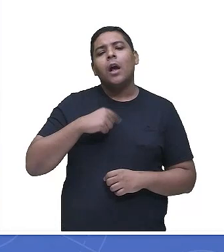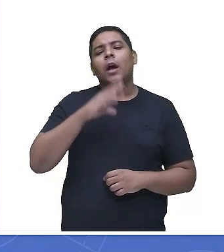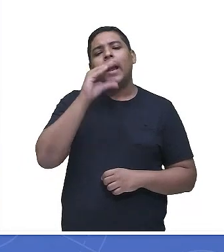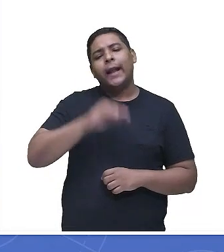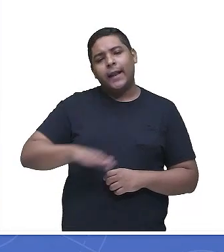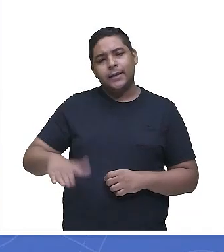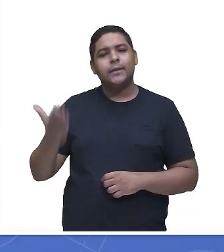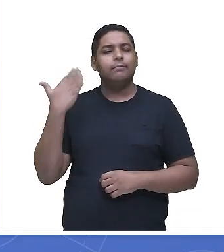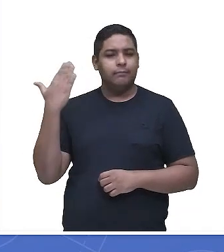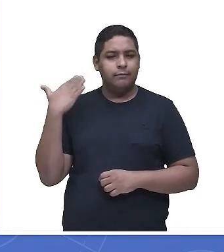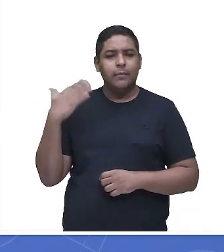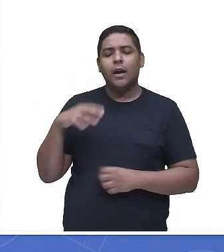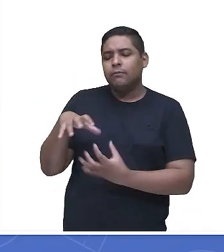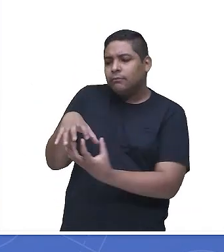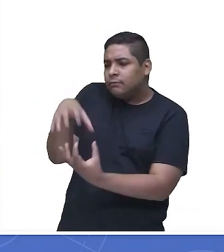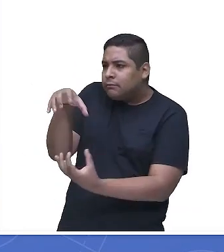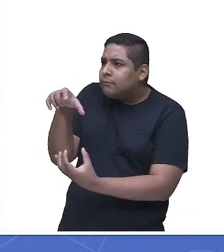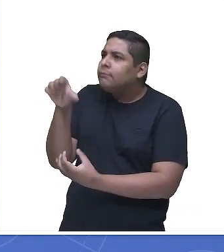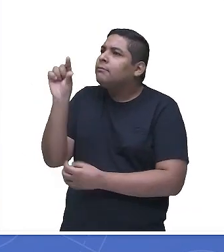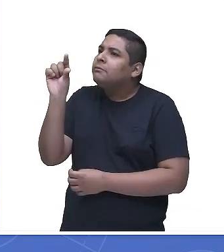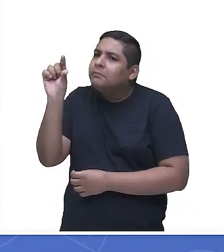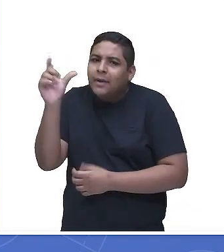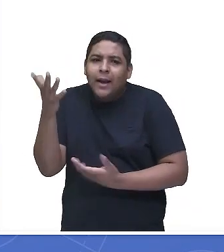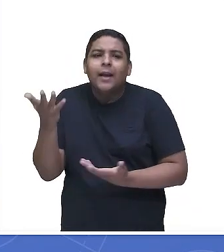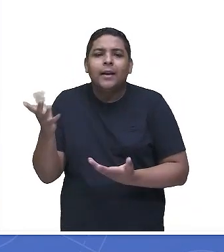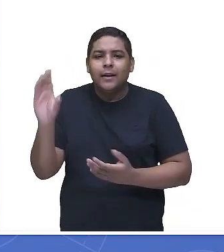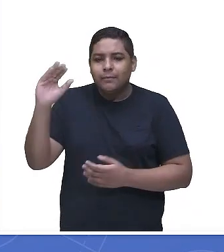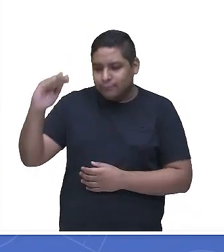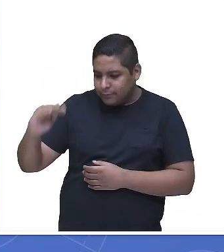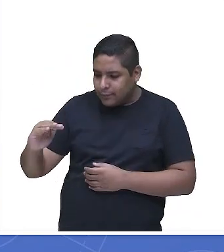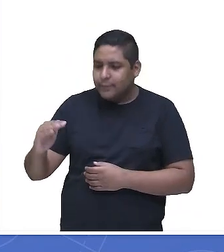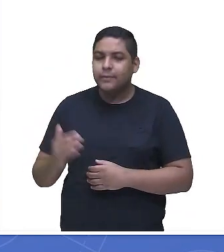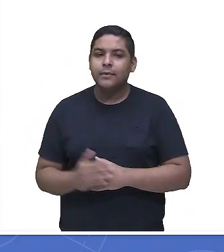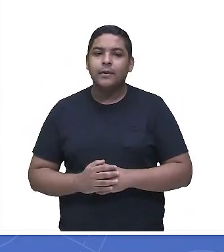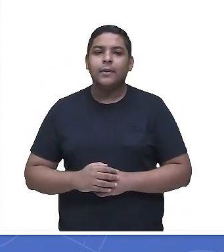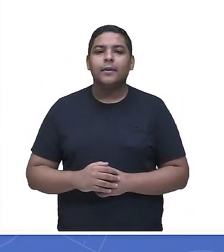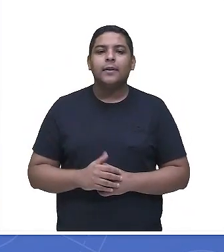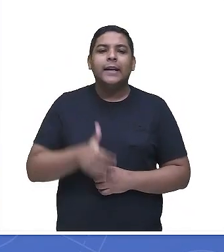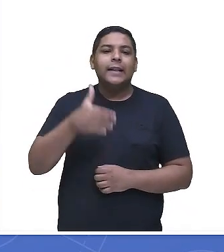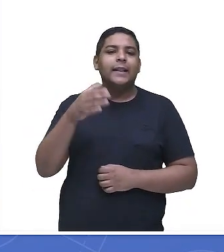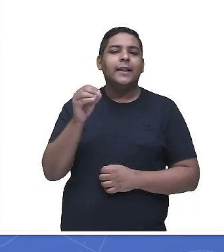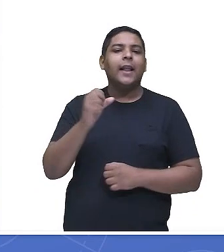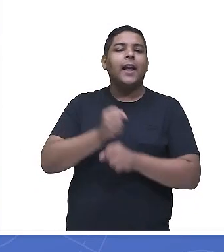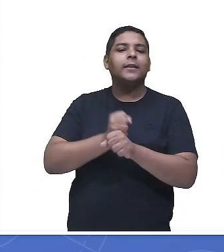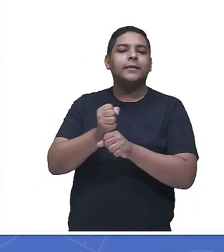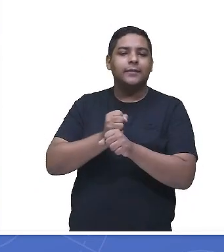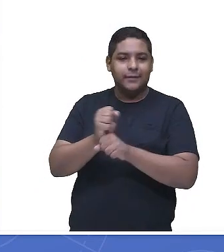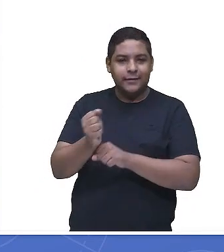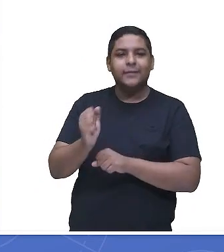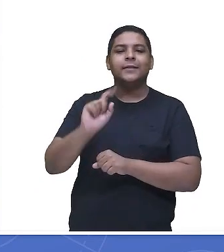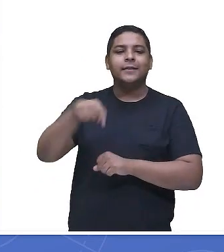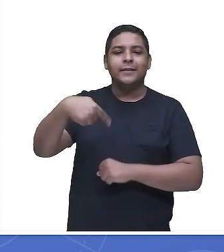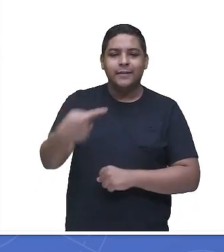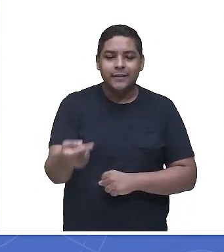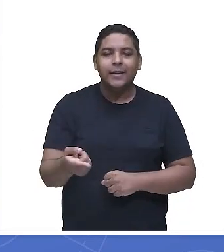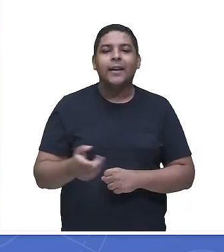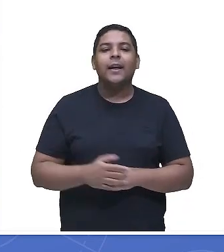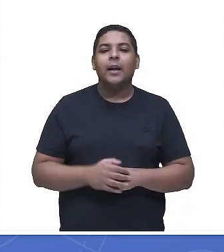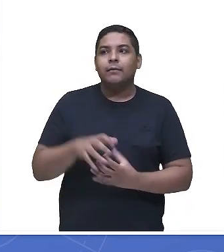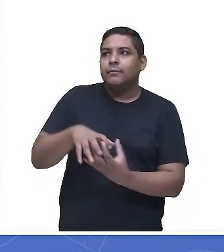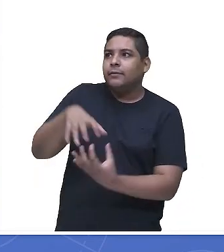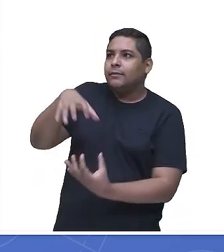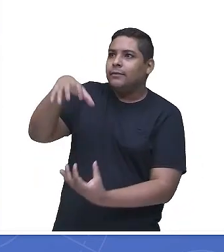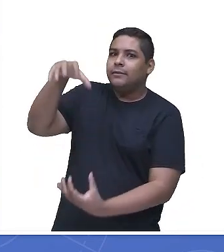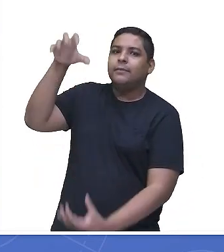árvores eram bem pequenas. Aí, depois, agora, uns 10 anos depois, as árvores cresceram muito. Mas a gente não olha para